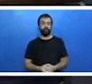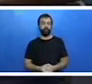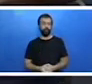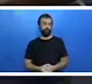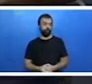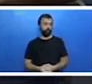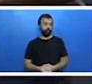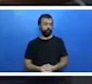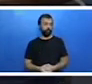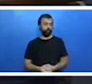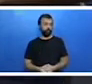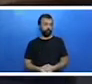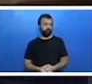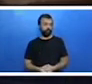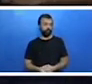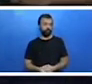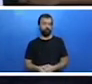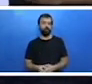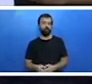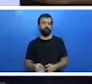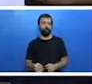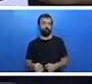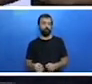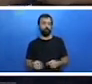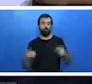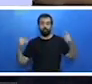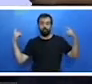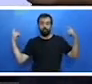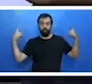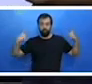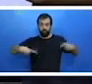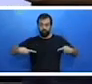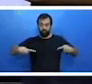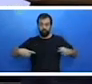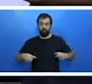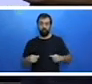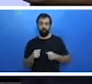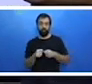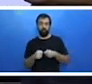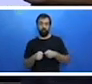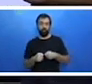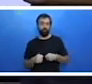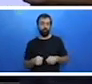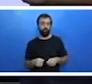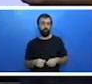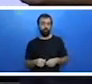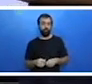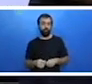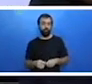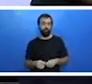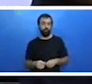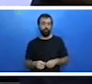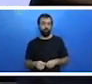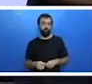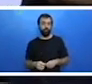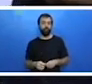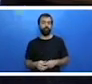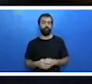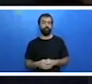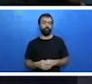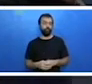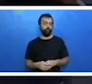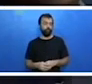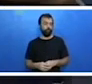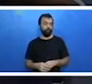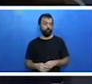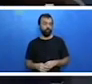256. Resolver o desafio da página 257, o aluno em casa, depois do vídeo,